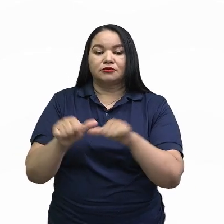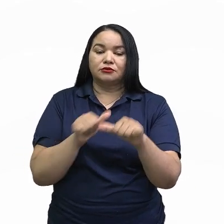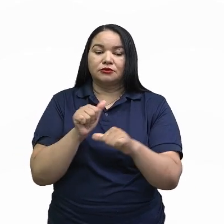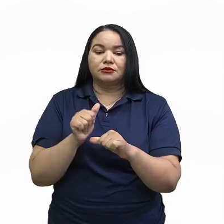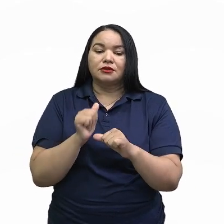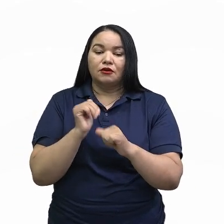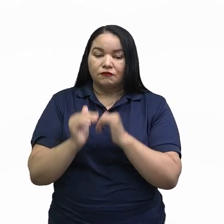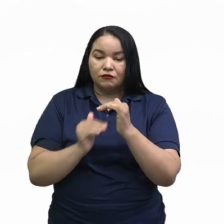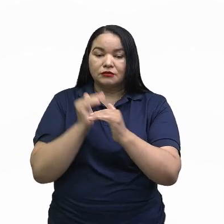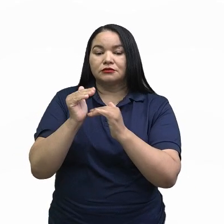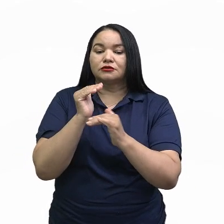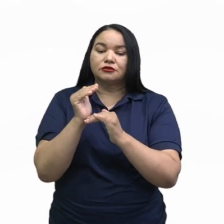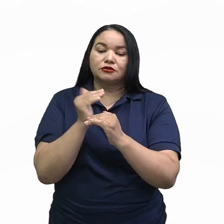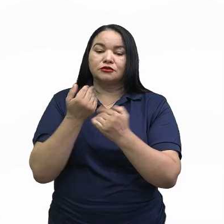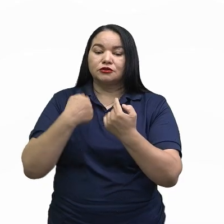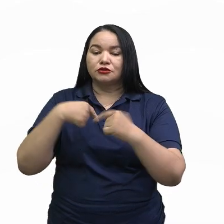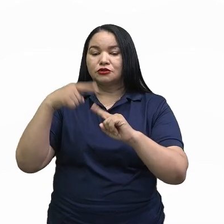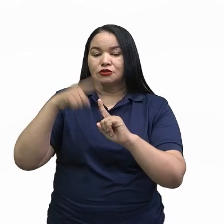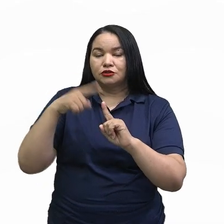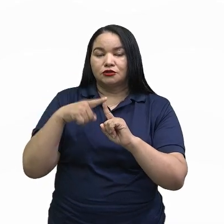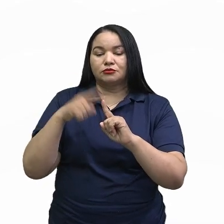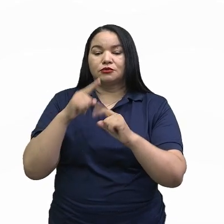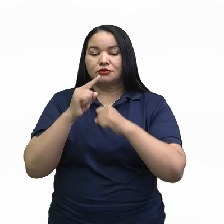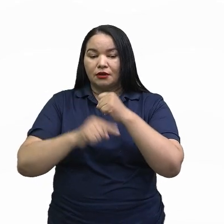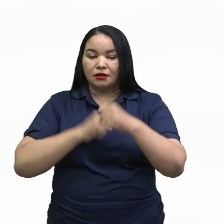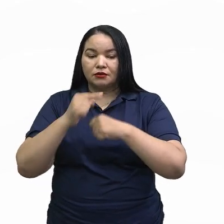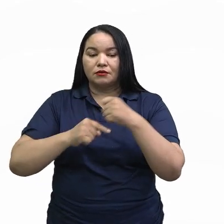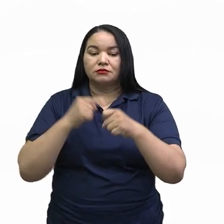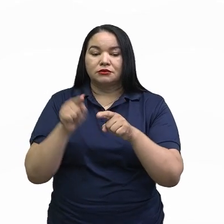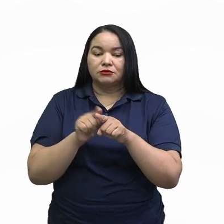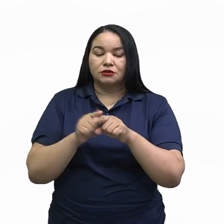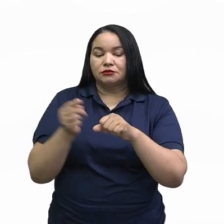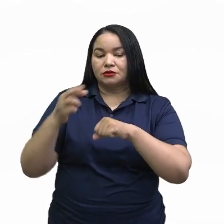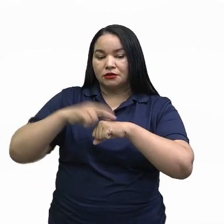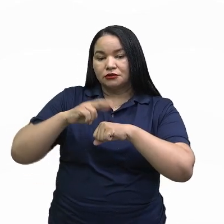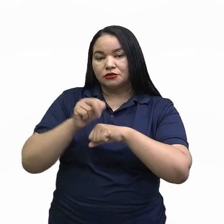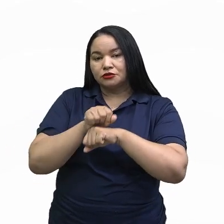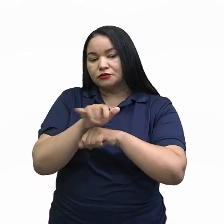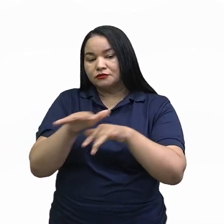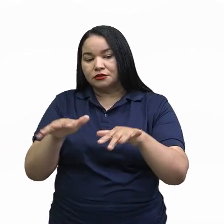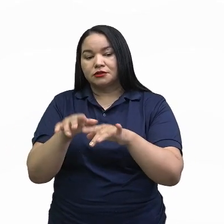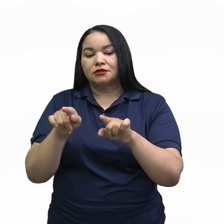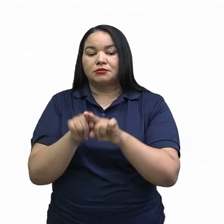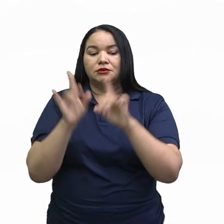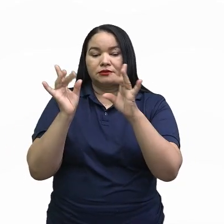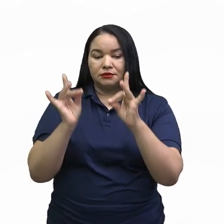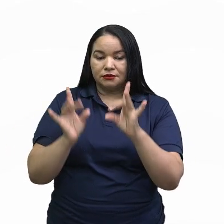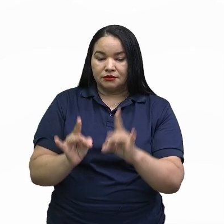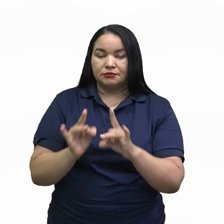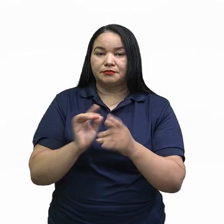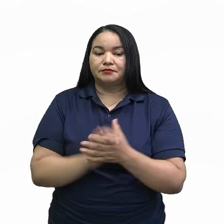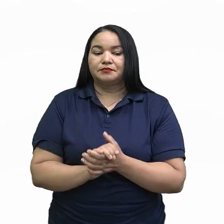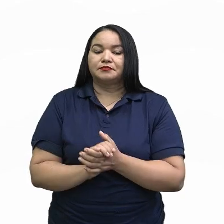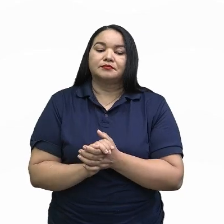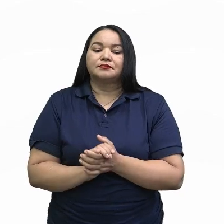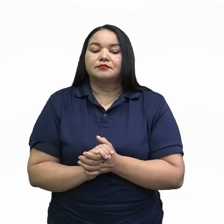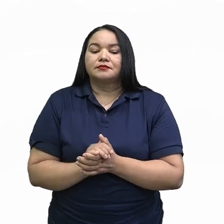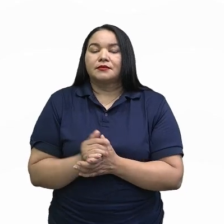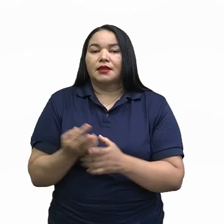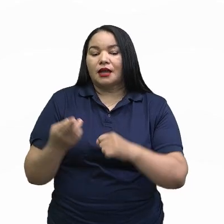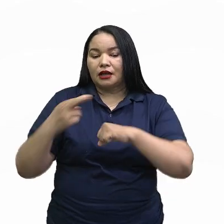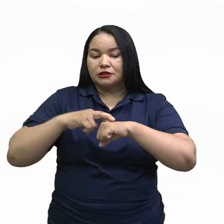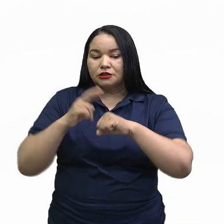mutações, evolução dos modelos atômicos, radioatividade e o nosso detalhamento são